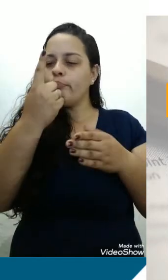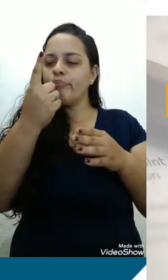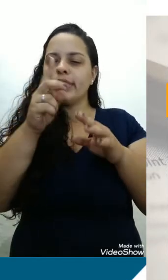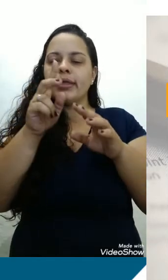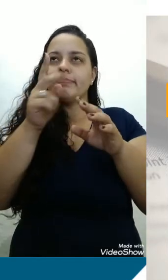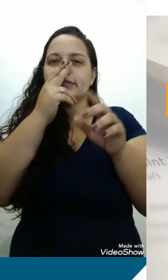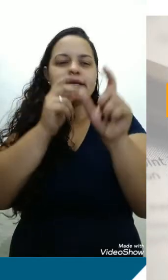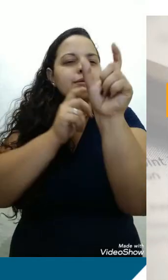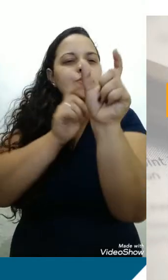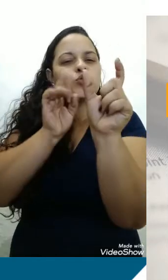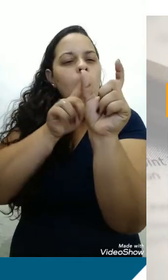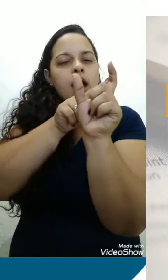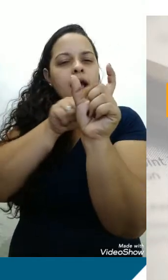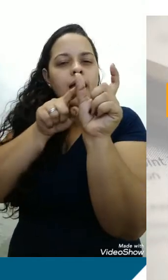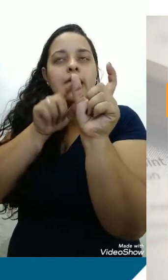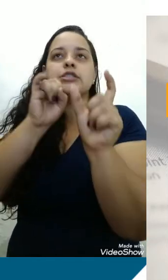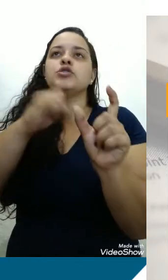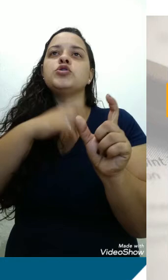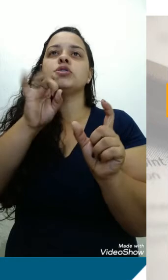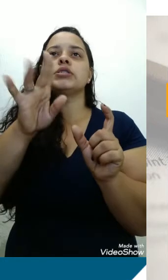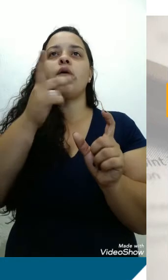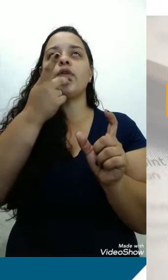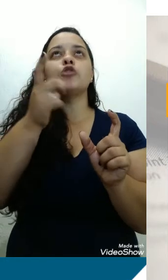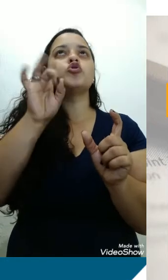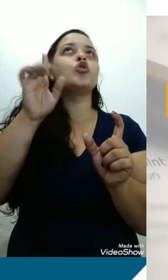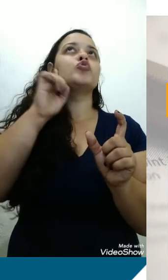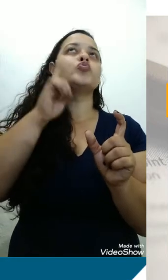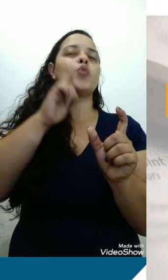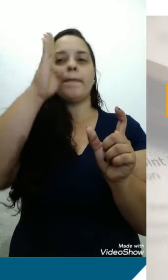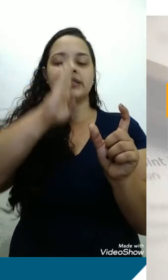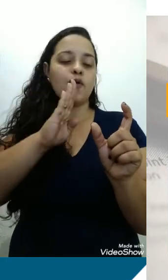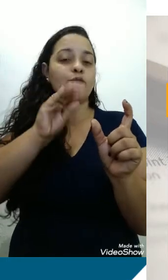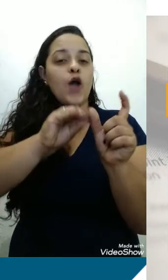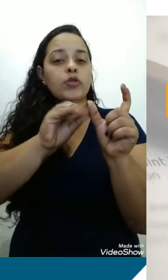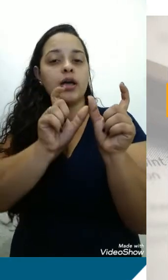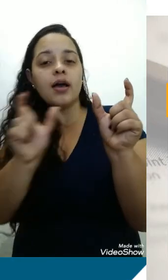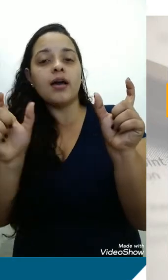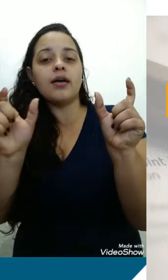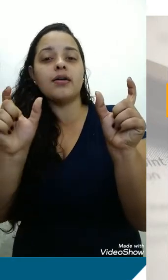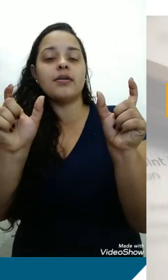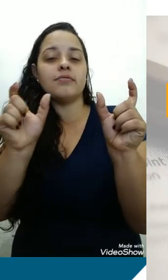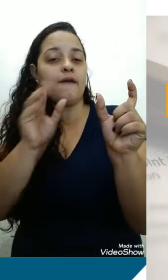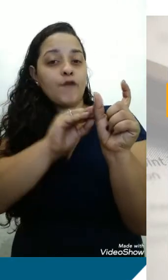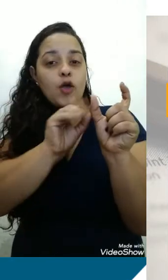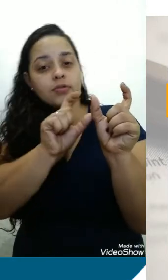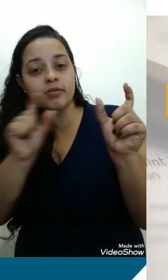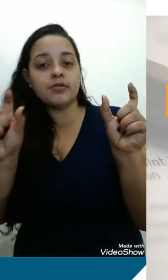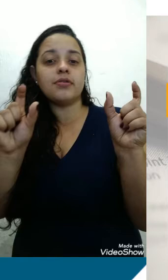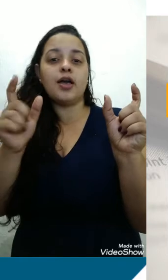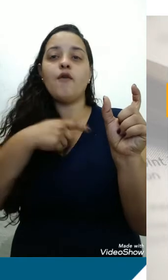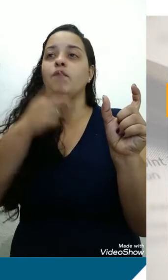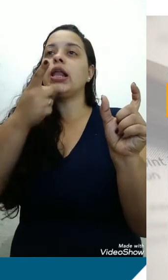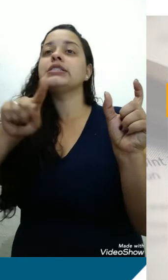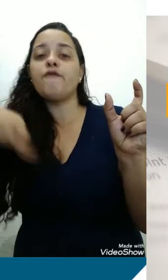frase temática. Então, se eu falo apenas da questão dos surdos no Brasil, eu estou tangenciando o tema, porque eu não estou abordando ele